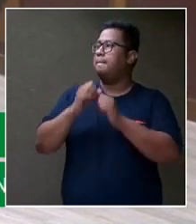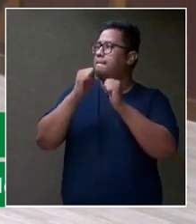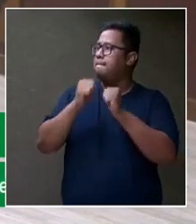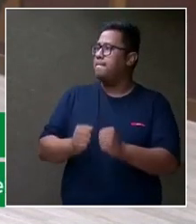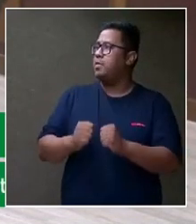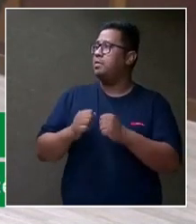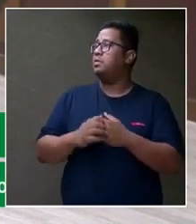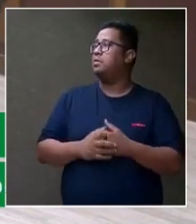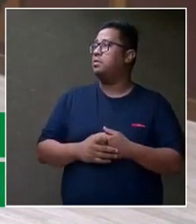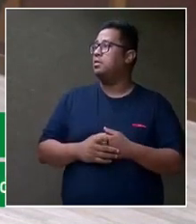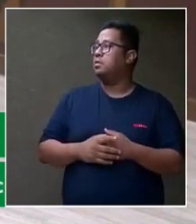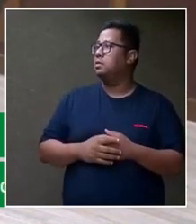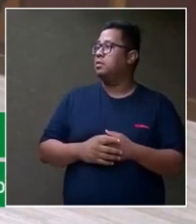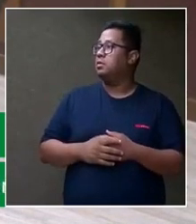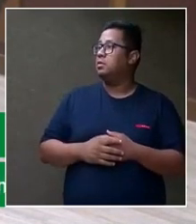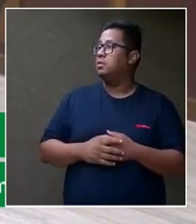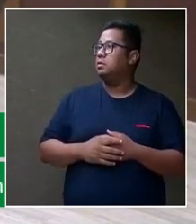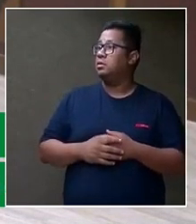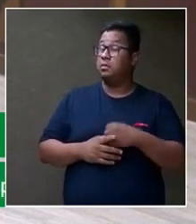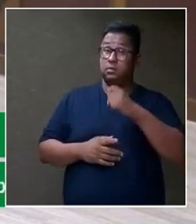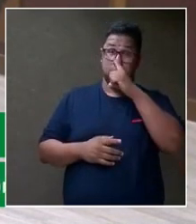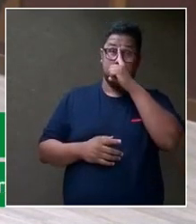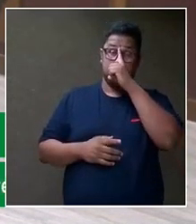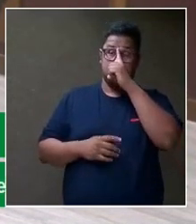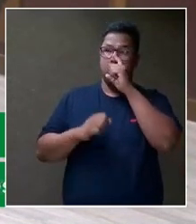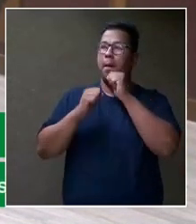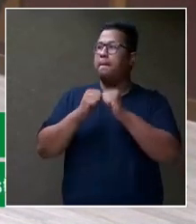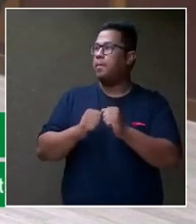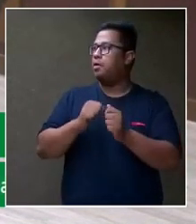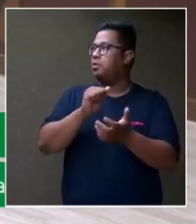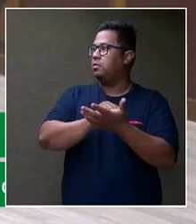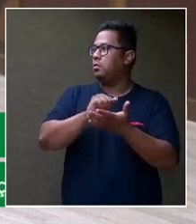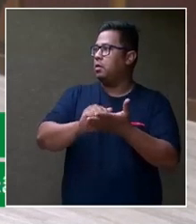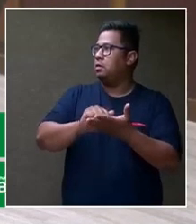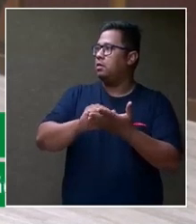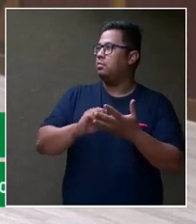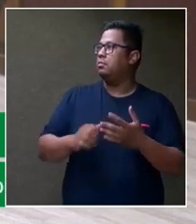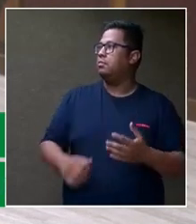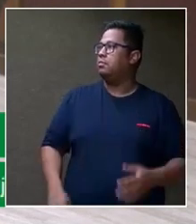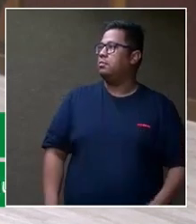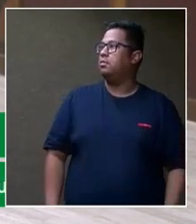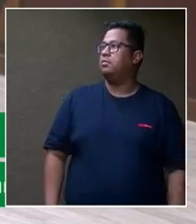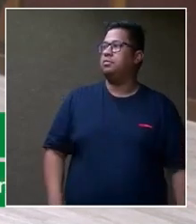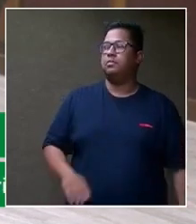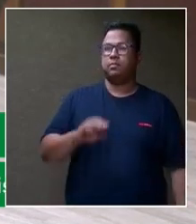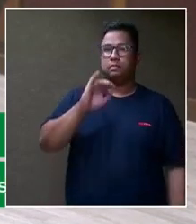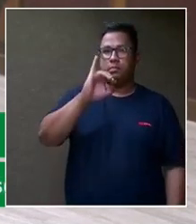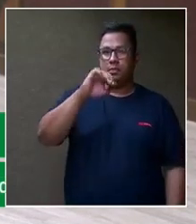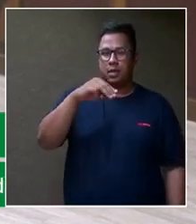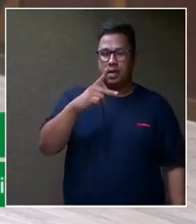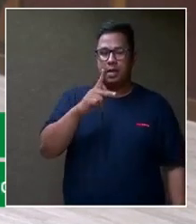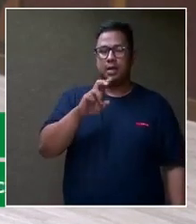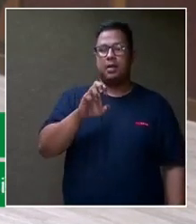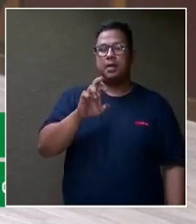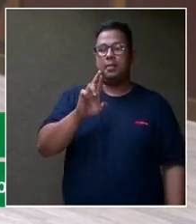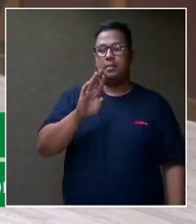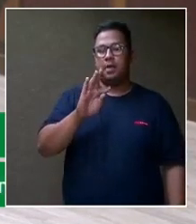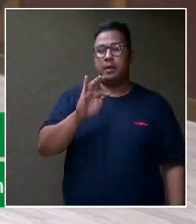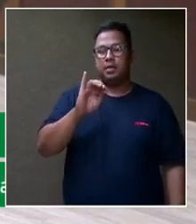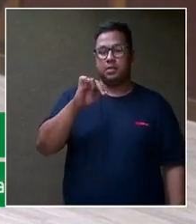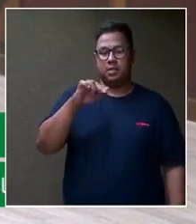possa, eventualmente... Tá, vou consignar. Pode consignar, Erlan. Eu indeferi pela impertinência a